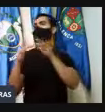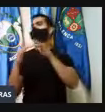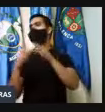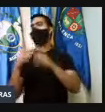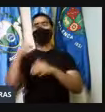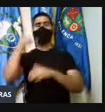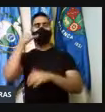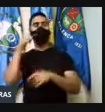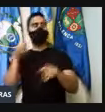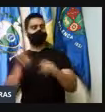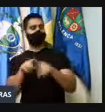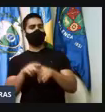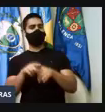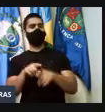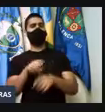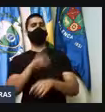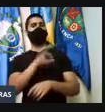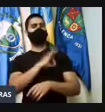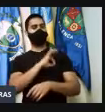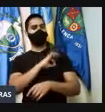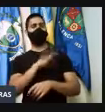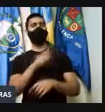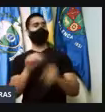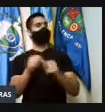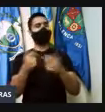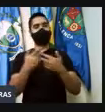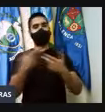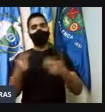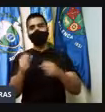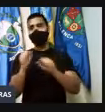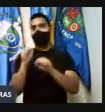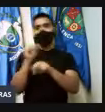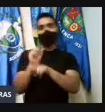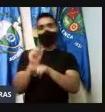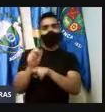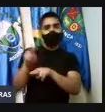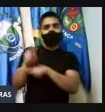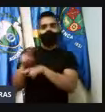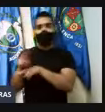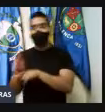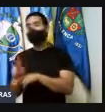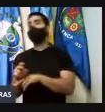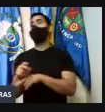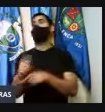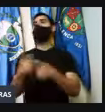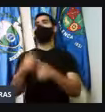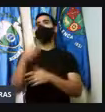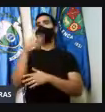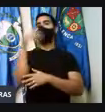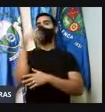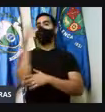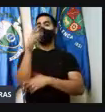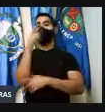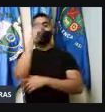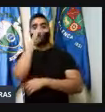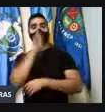já entrou em contato com o gabinete de crise, para se tomar essas medidas agora, mediante a bandeira